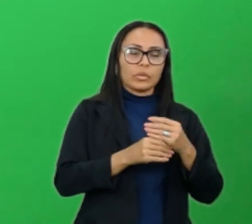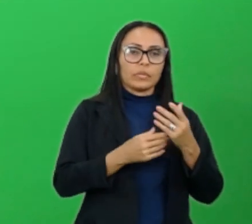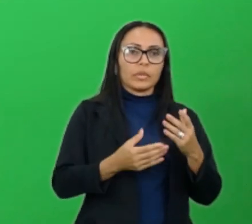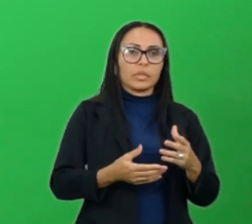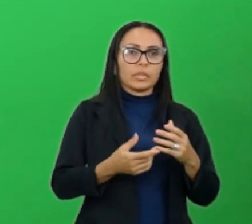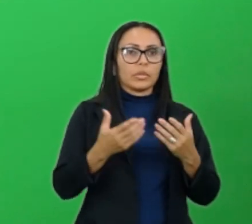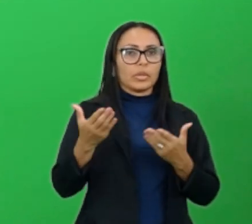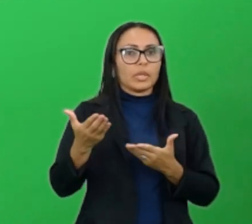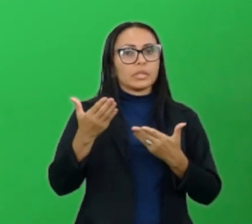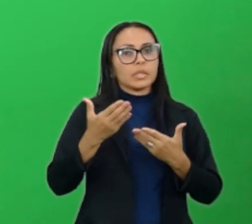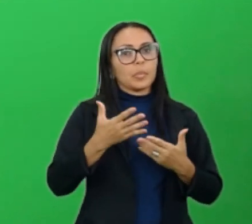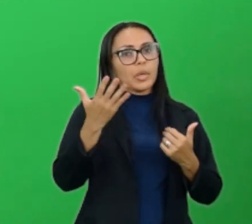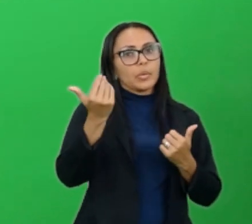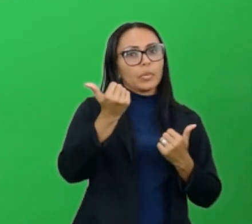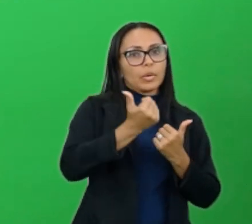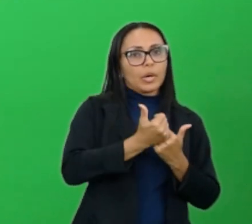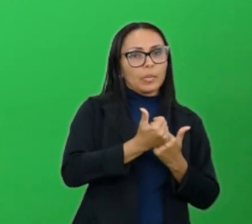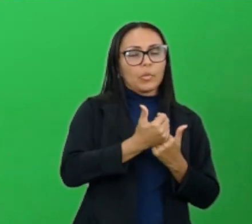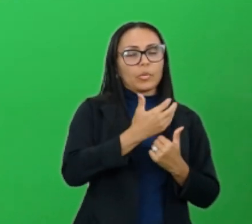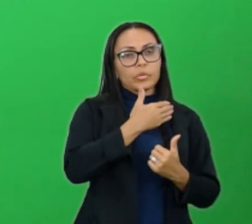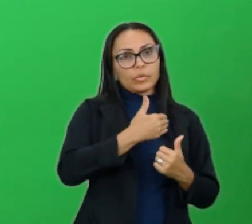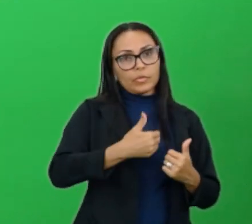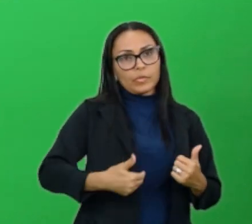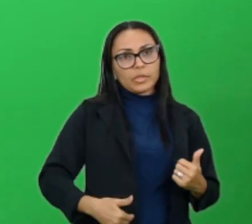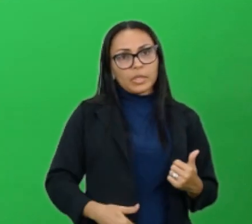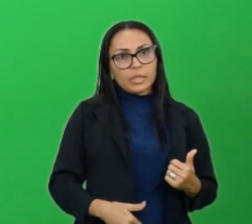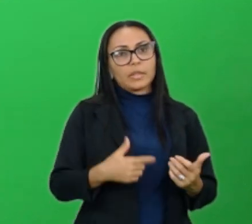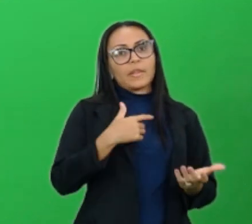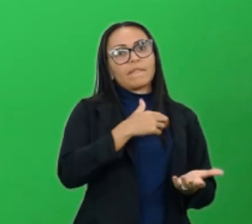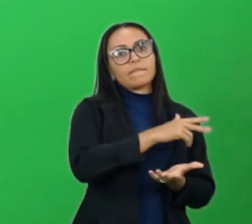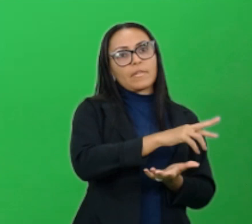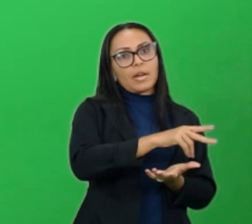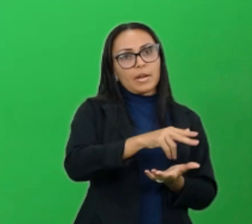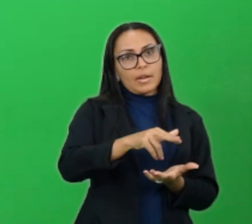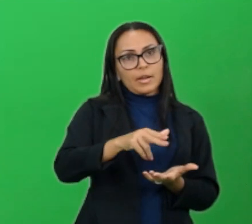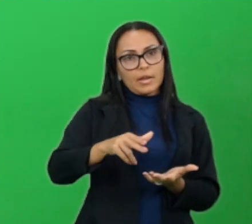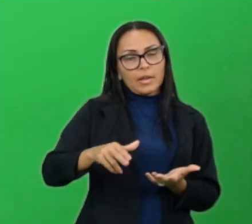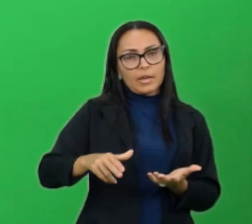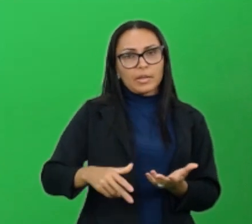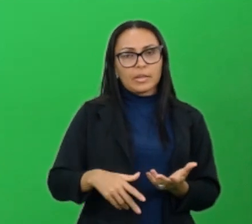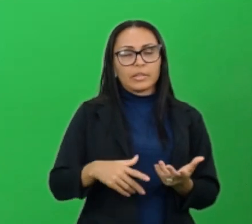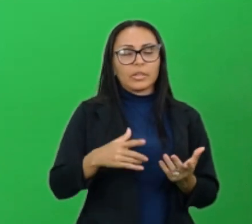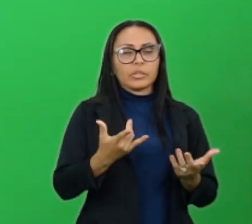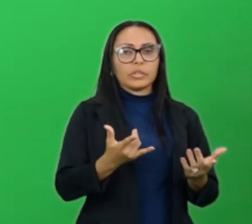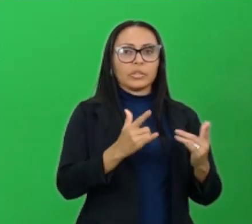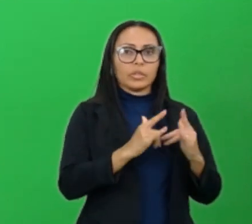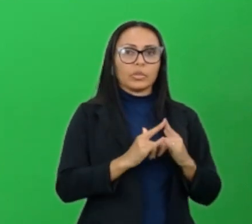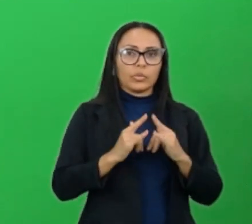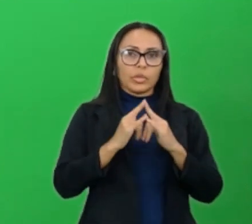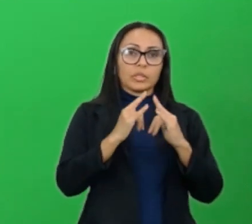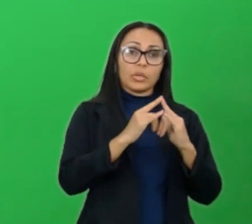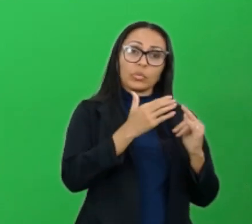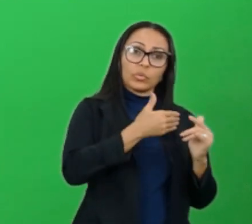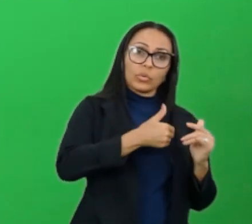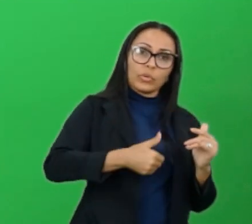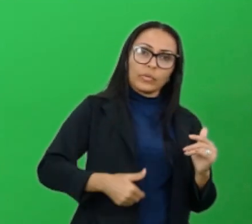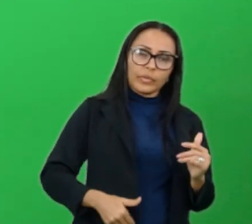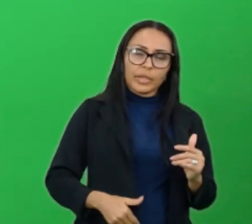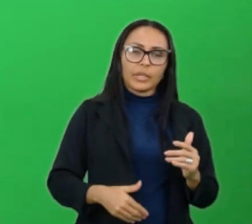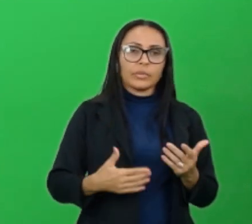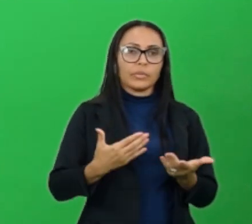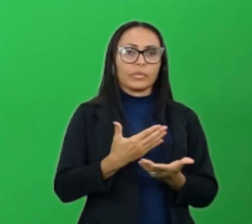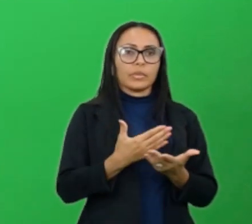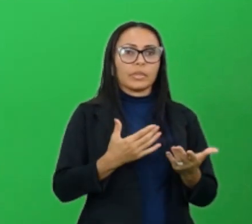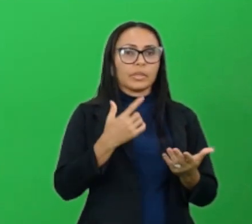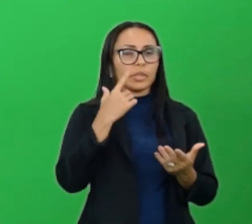governo. Então, existem várias iniciativas governamentais nas diversas esferas que fomentam, né,